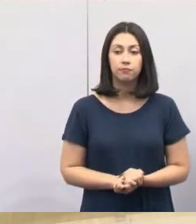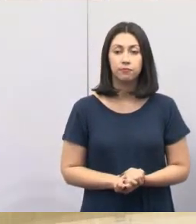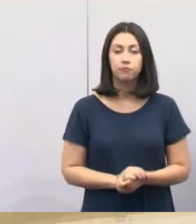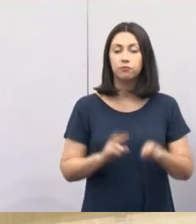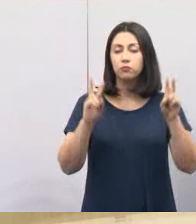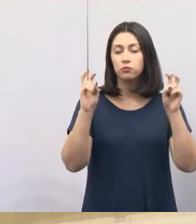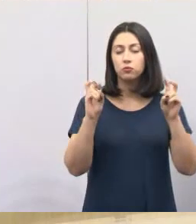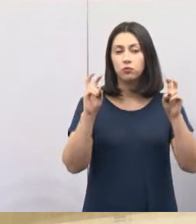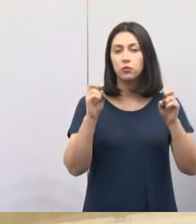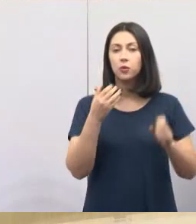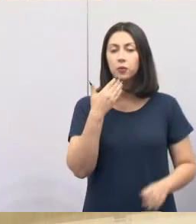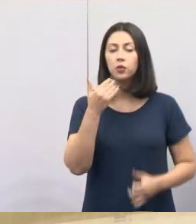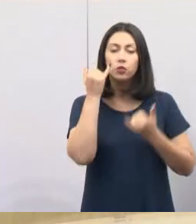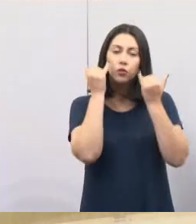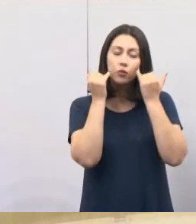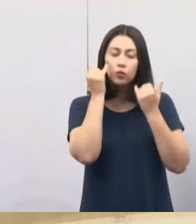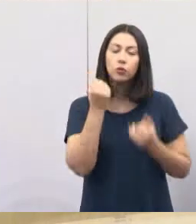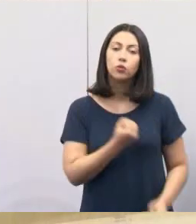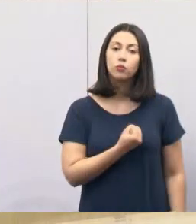Referente pedido de informação